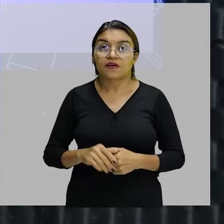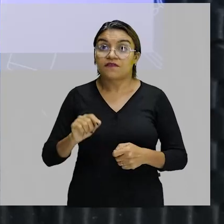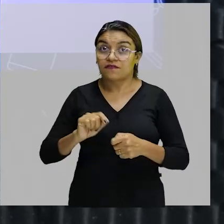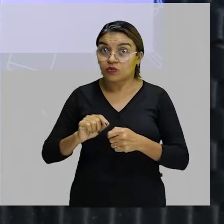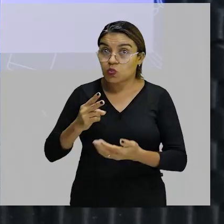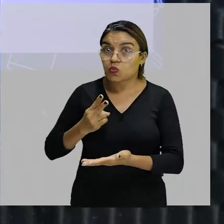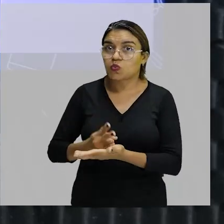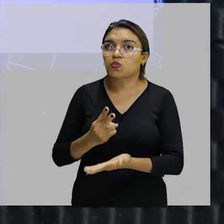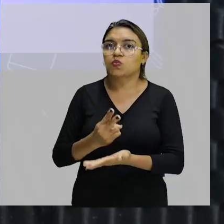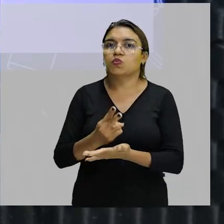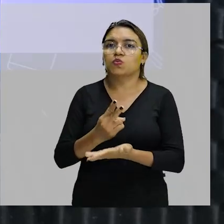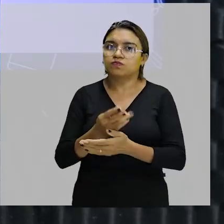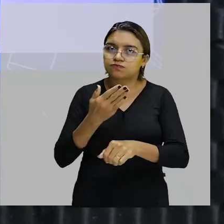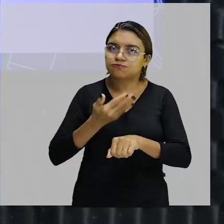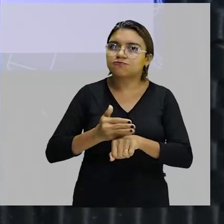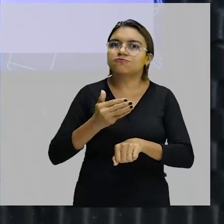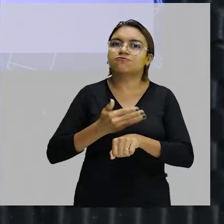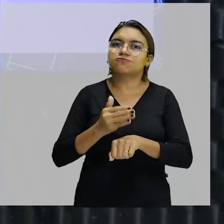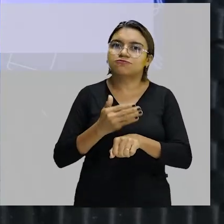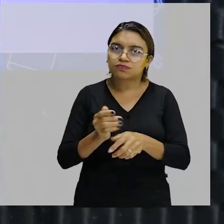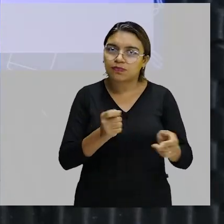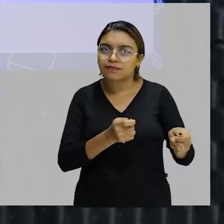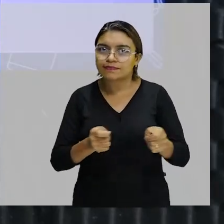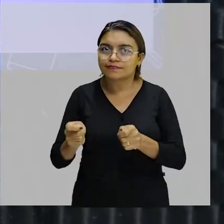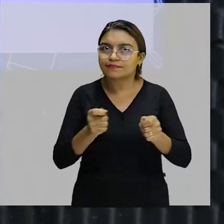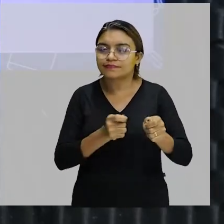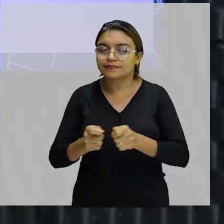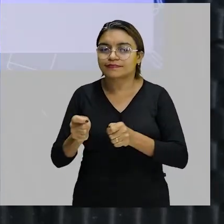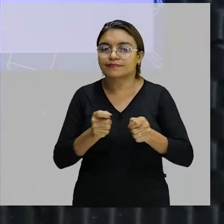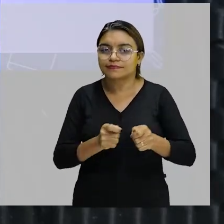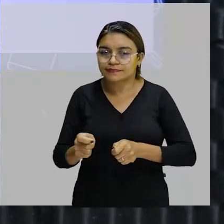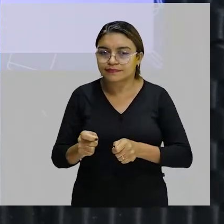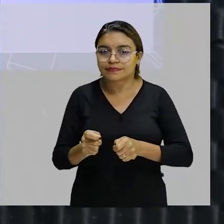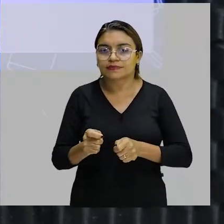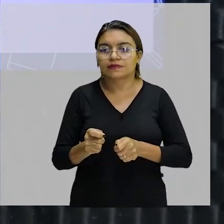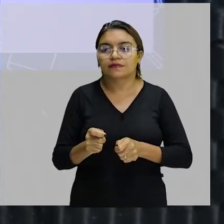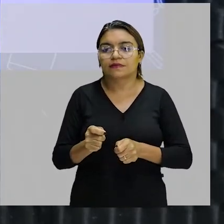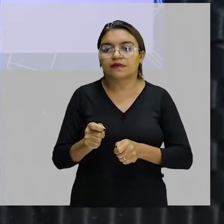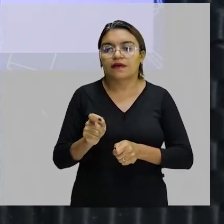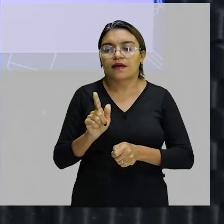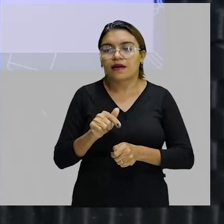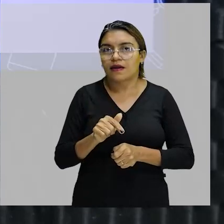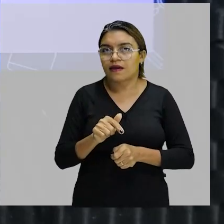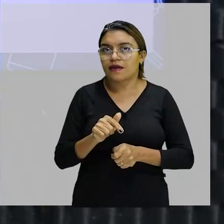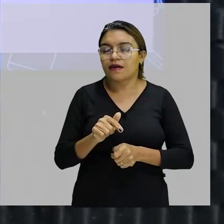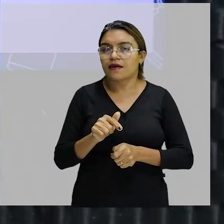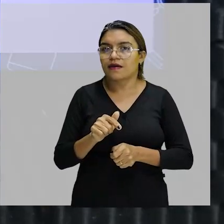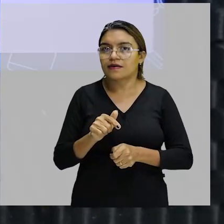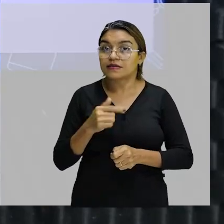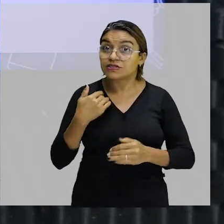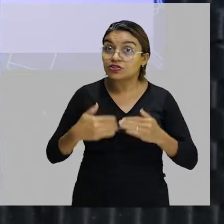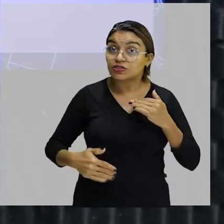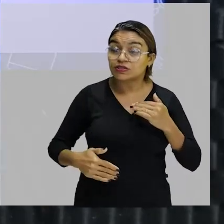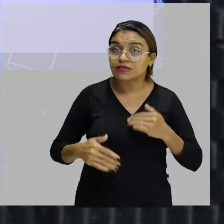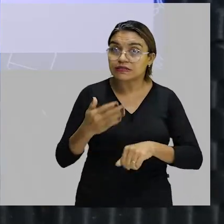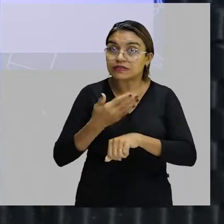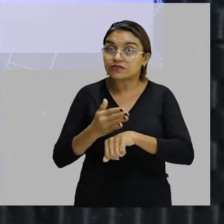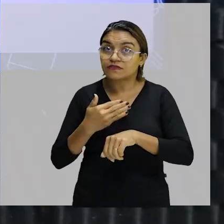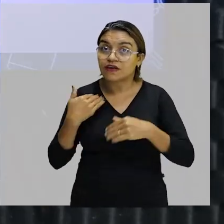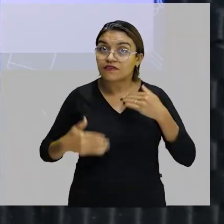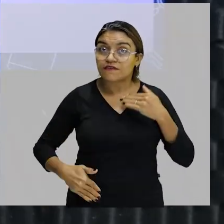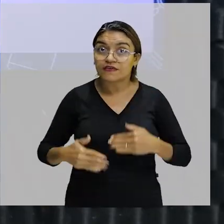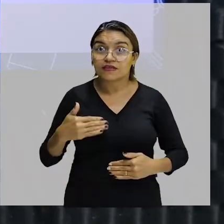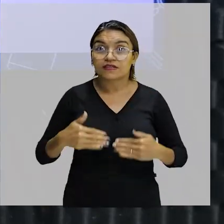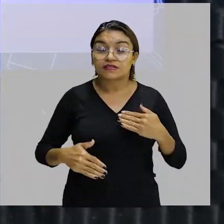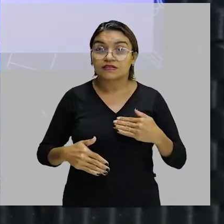forma contínua, já deixa de ser uma atividade física por si só. Já começa a